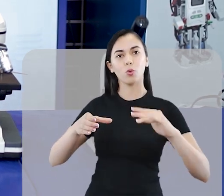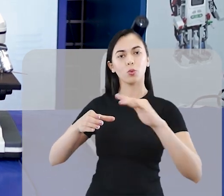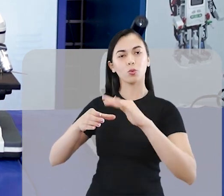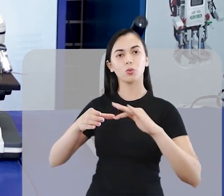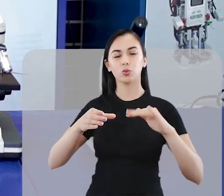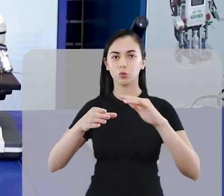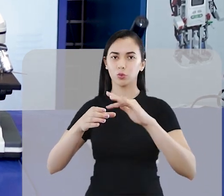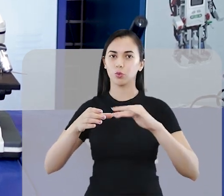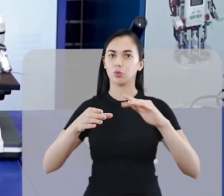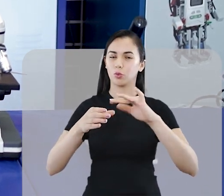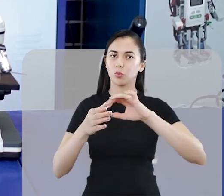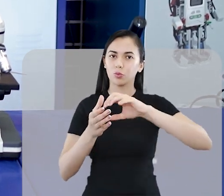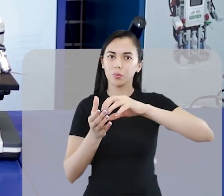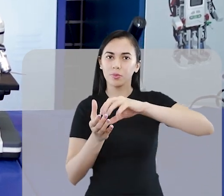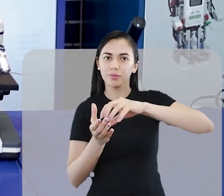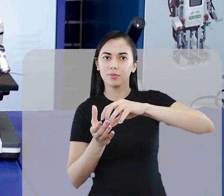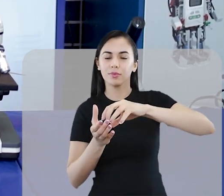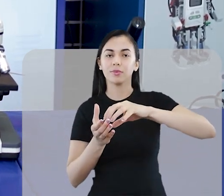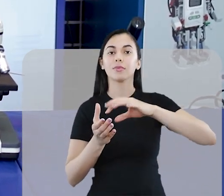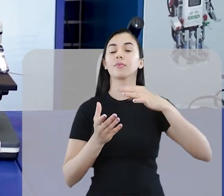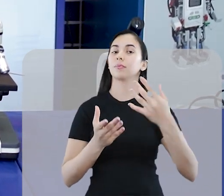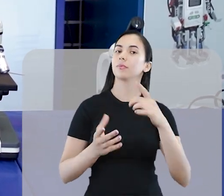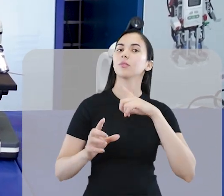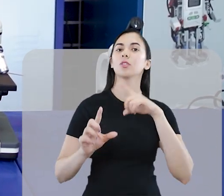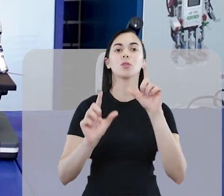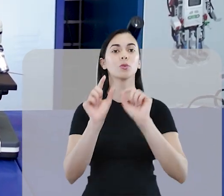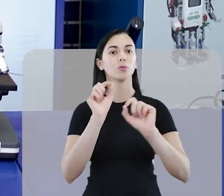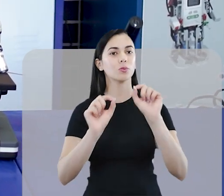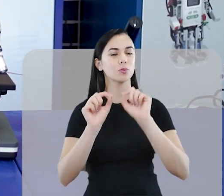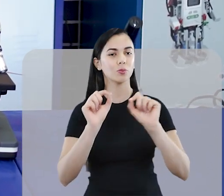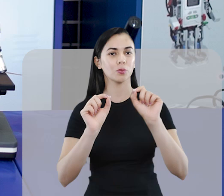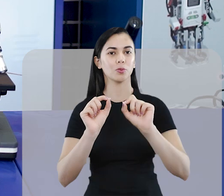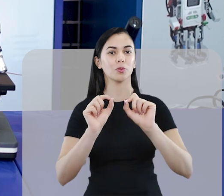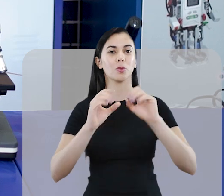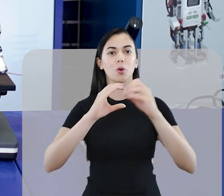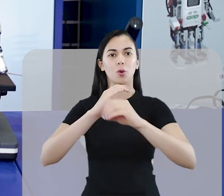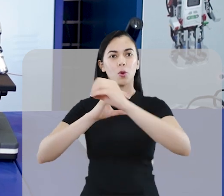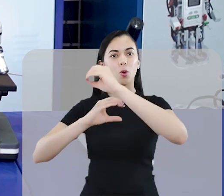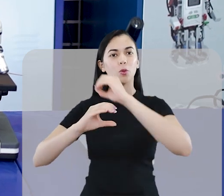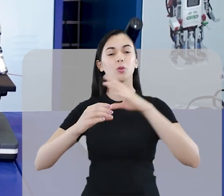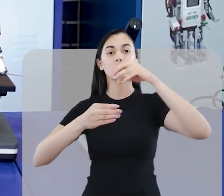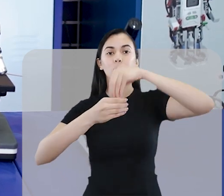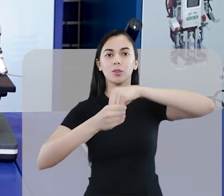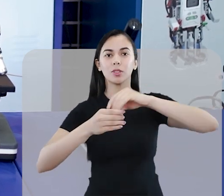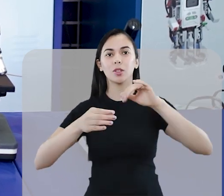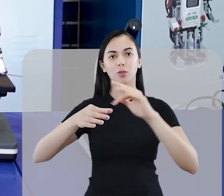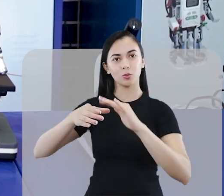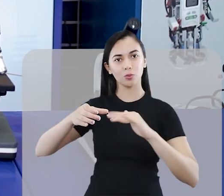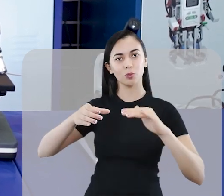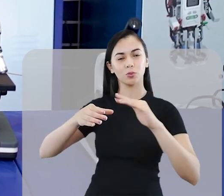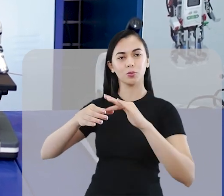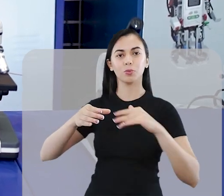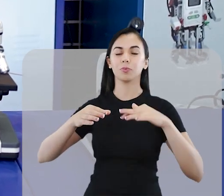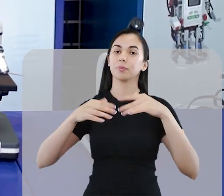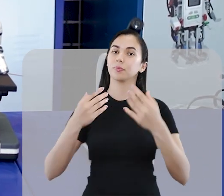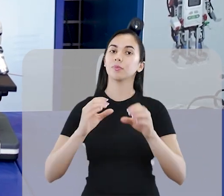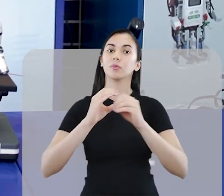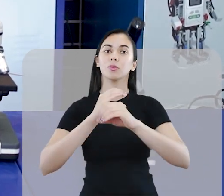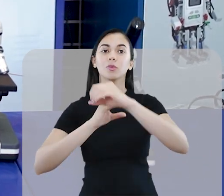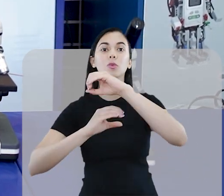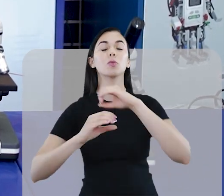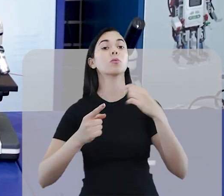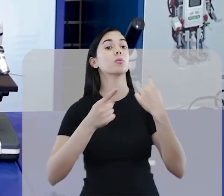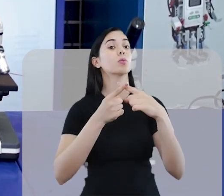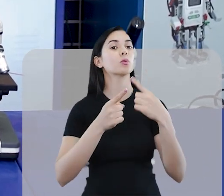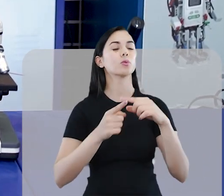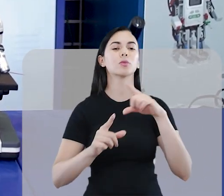uma matriz gelatinosa, onde estão dispostas as organelas. São chamadas organelas ou pequenos